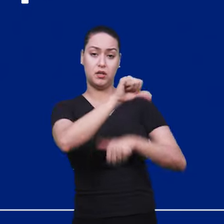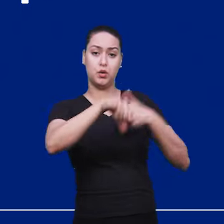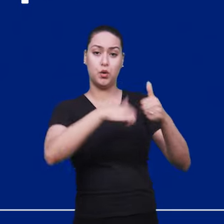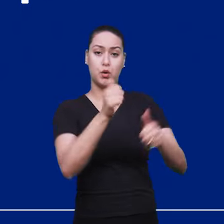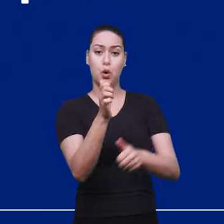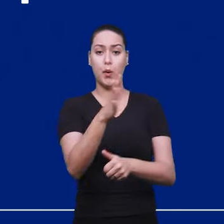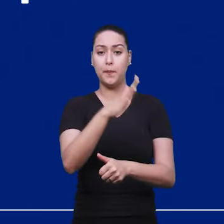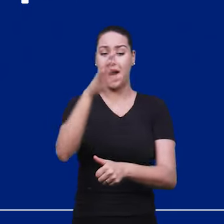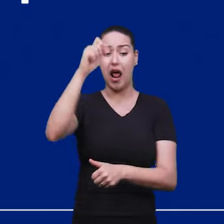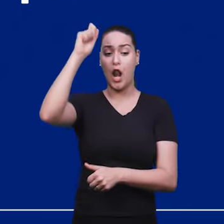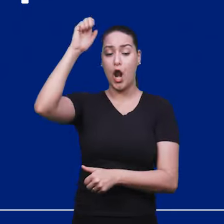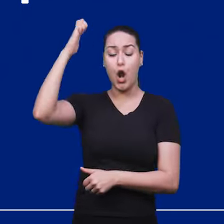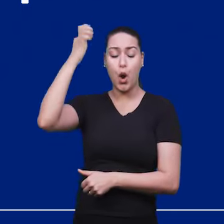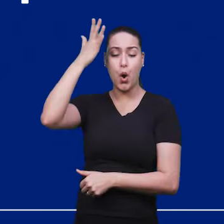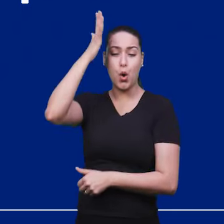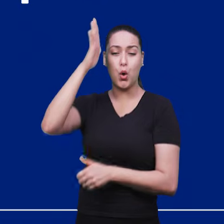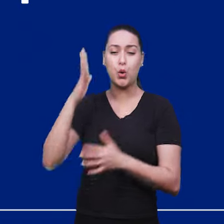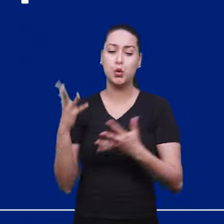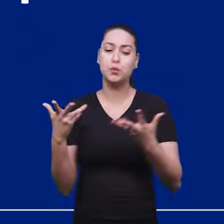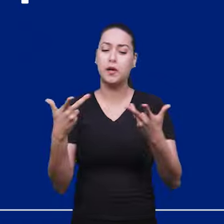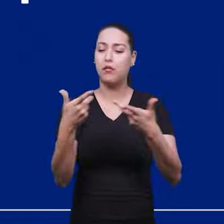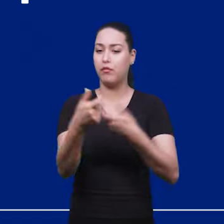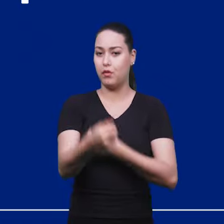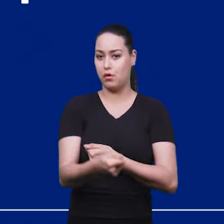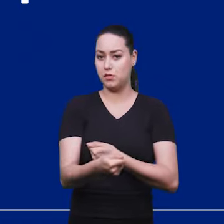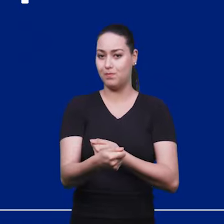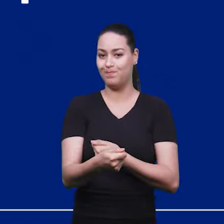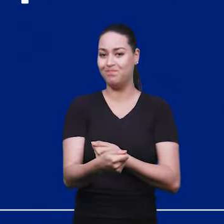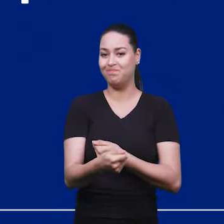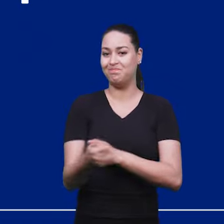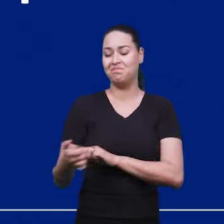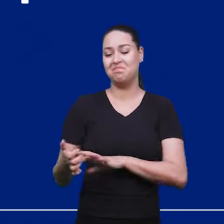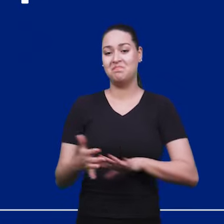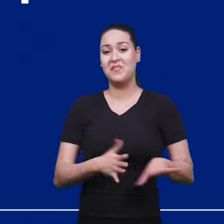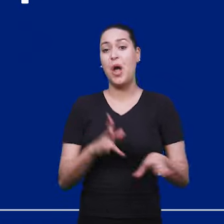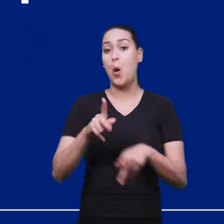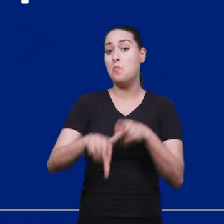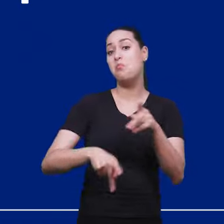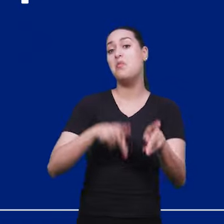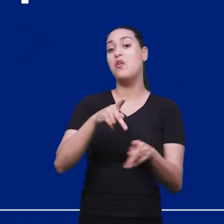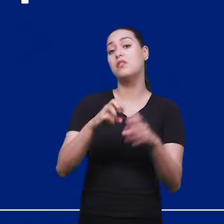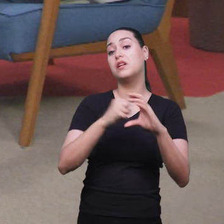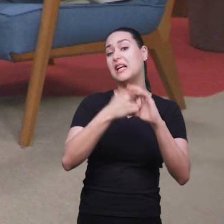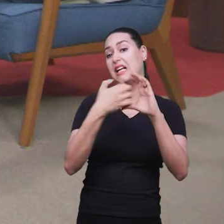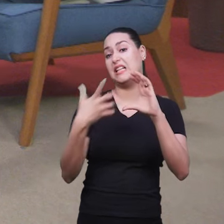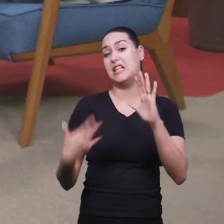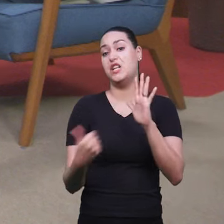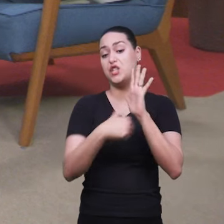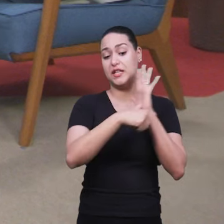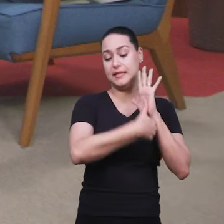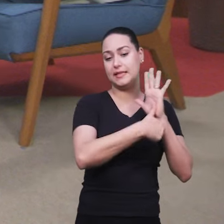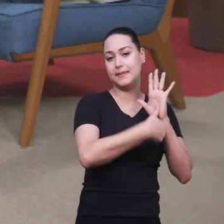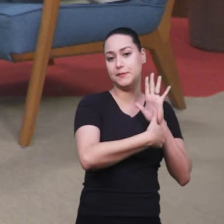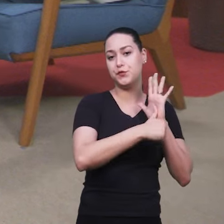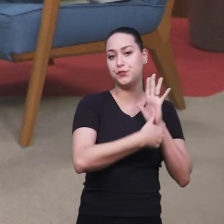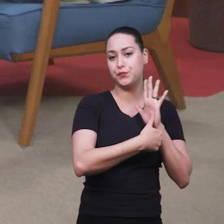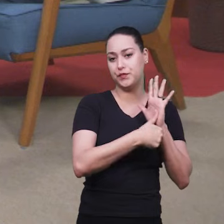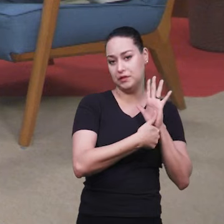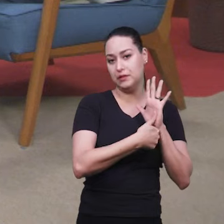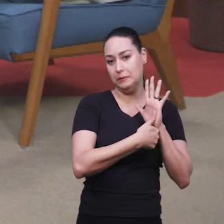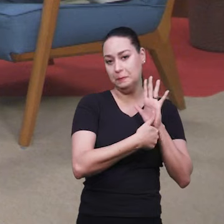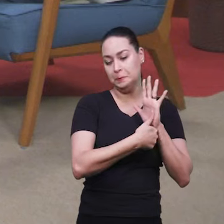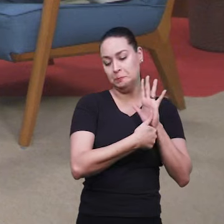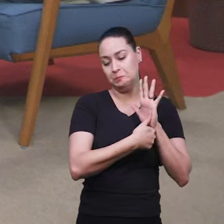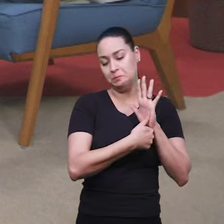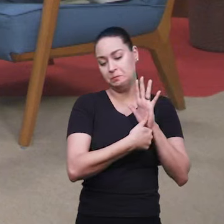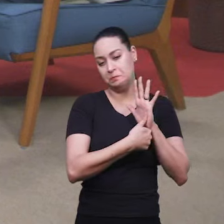luz. Então é um povo que tem uma característica que o identifica e